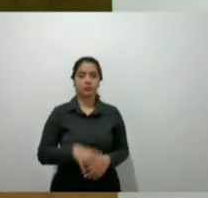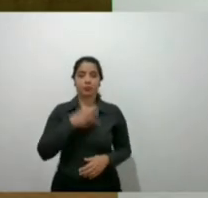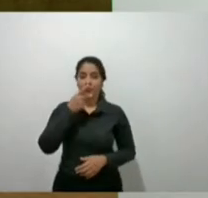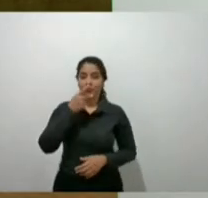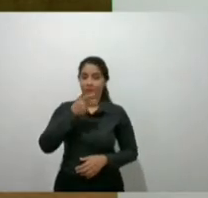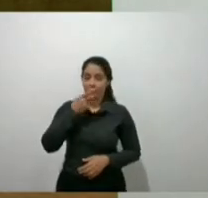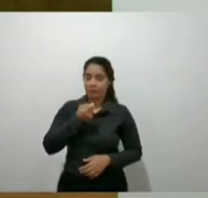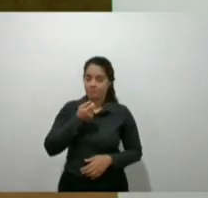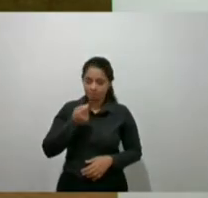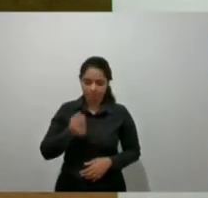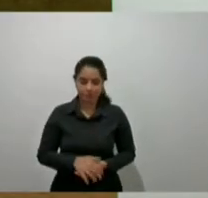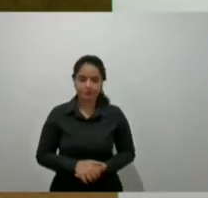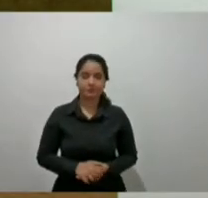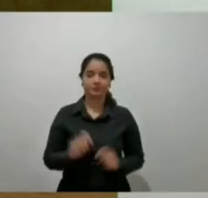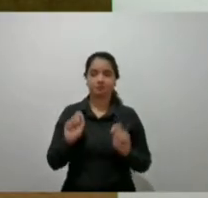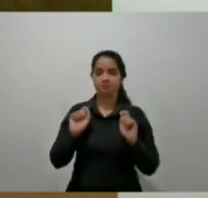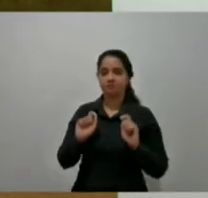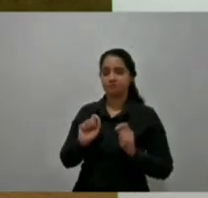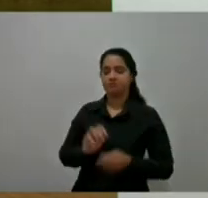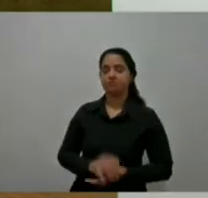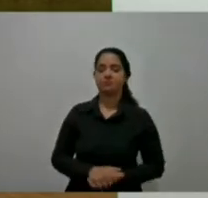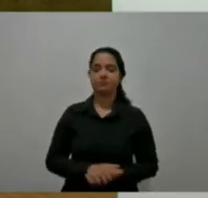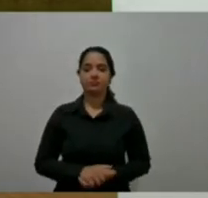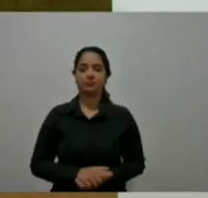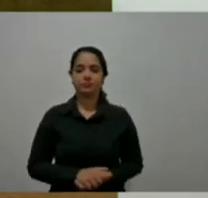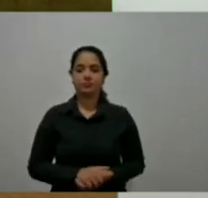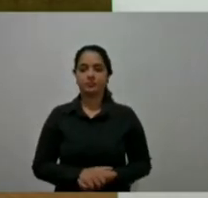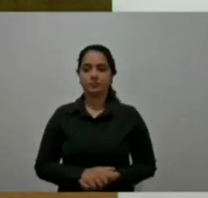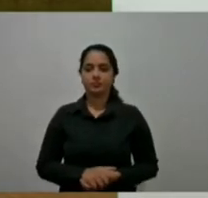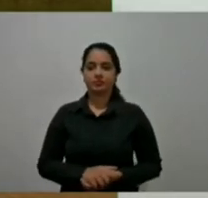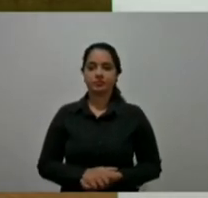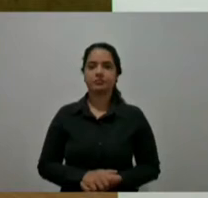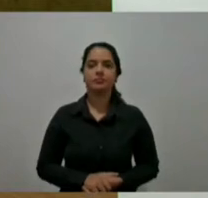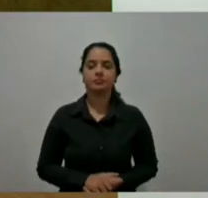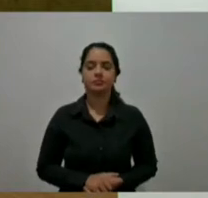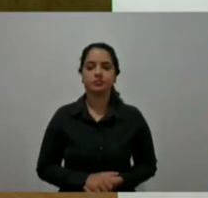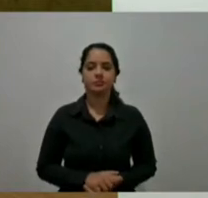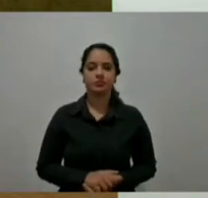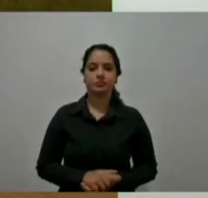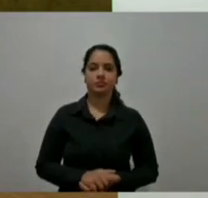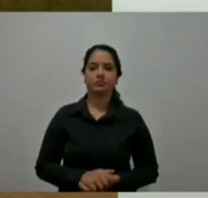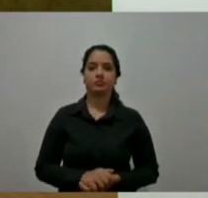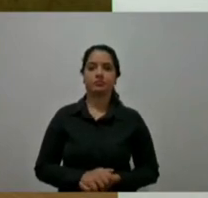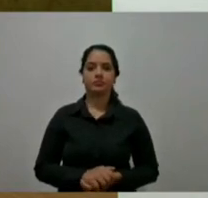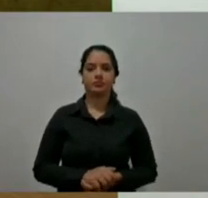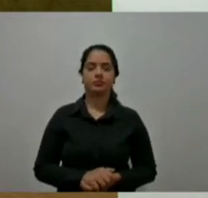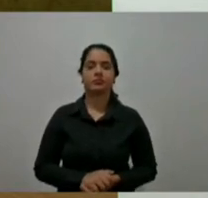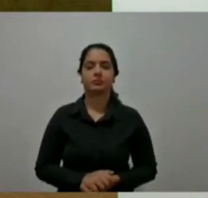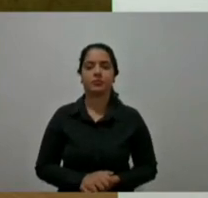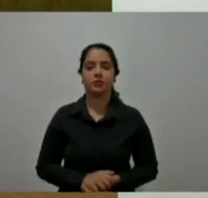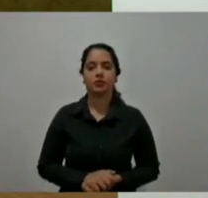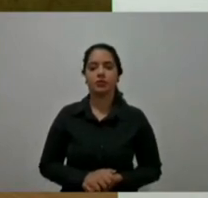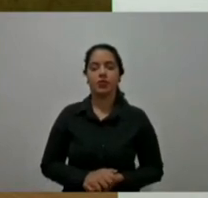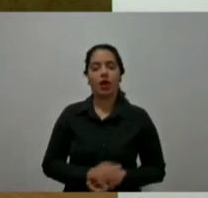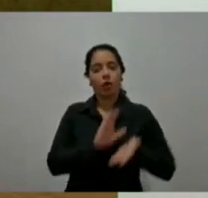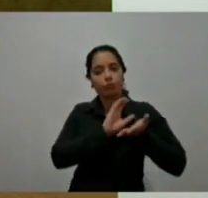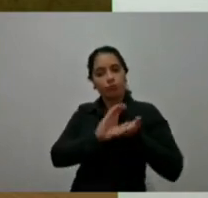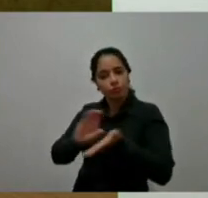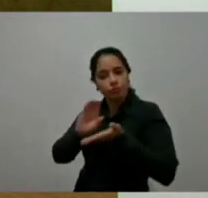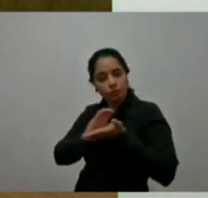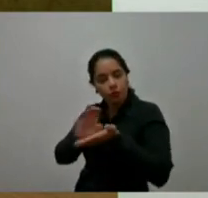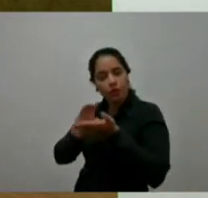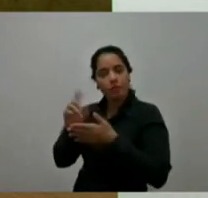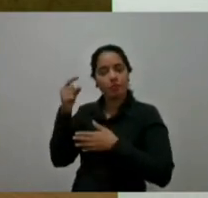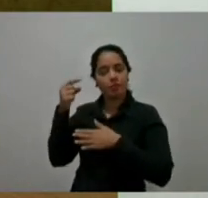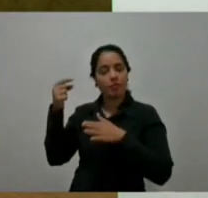né? Quando os investidores vão investir numa empresa, eles olham, quanto que essa empresa me paga de dividendo? Ou quanto que essa empresa gera de